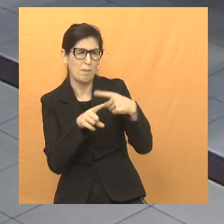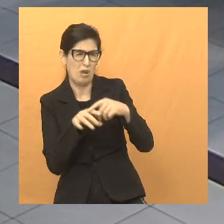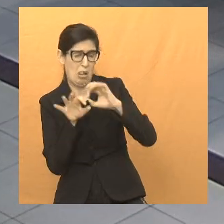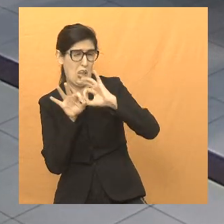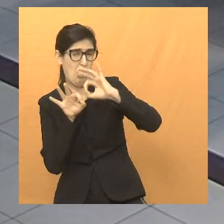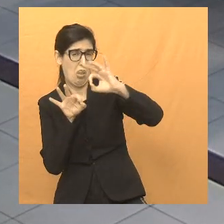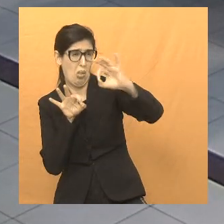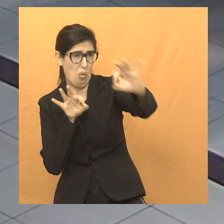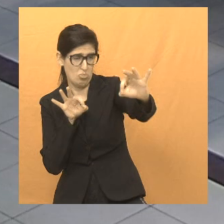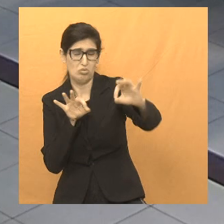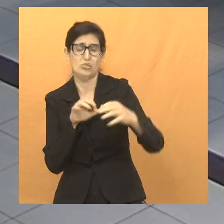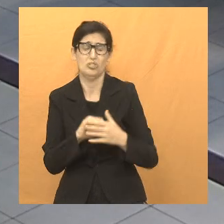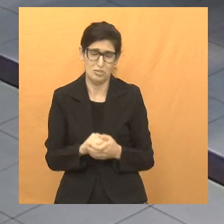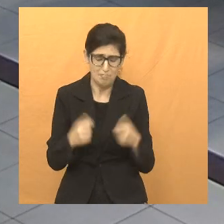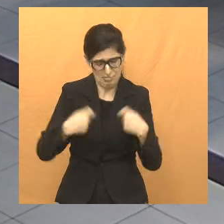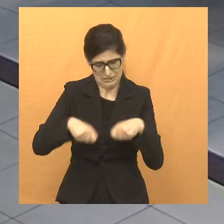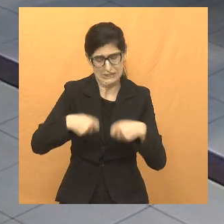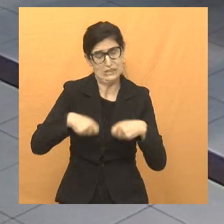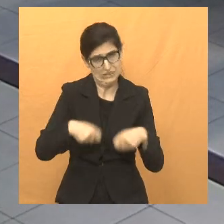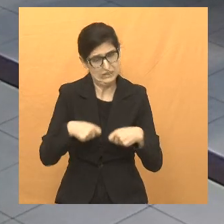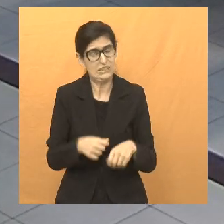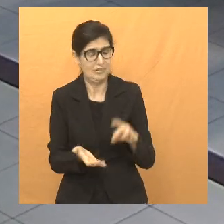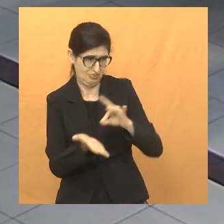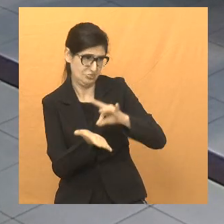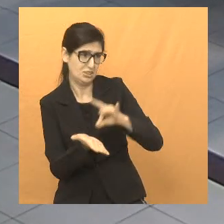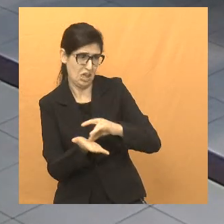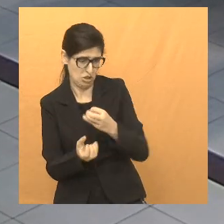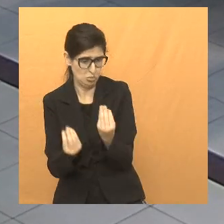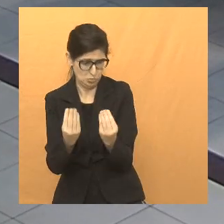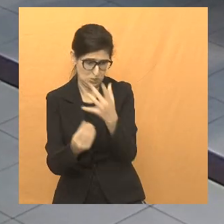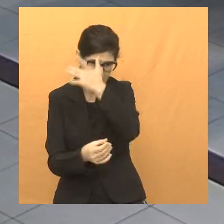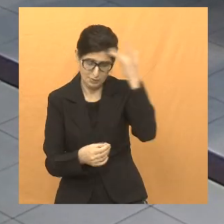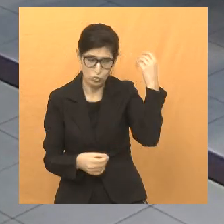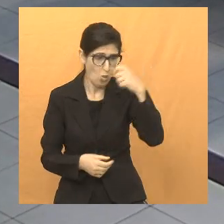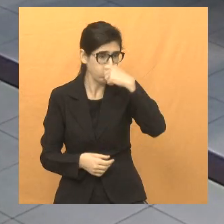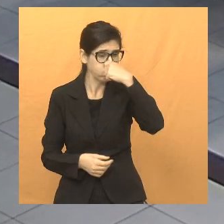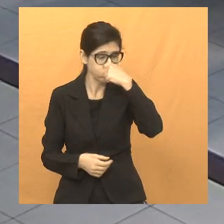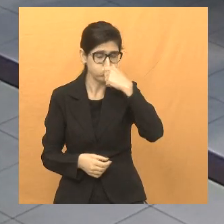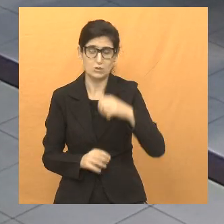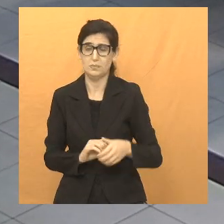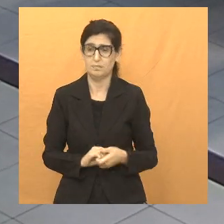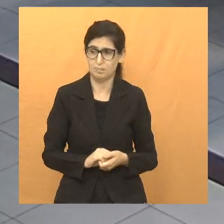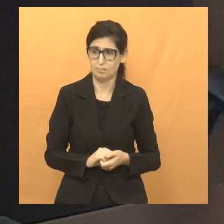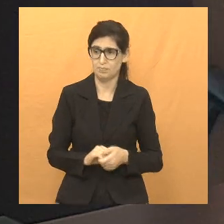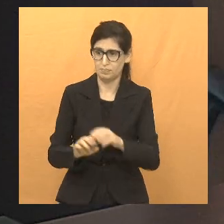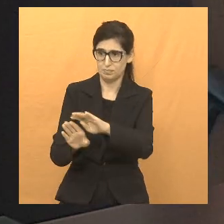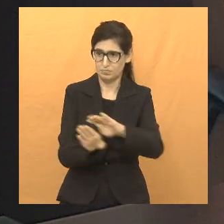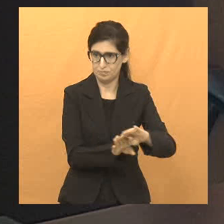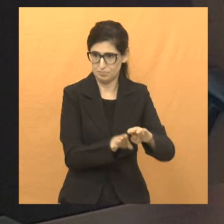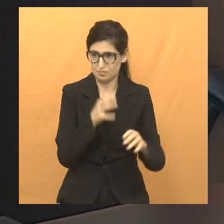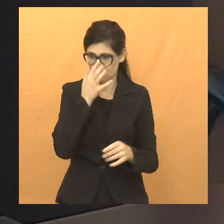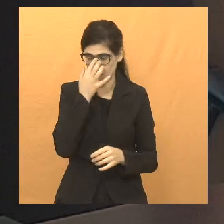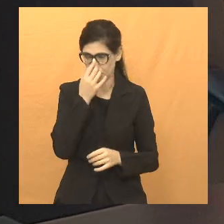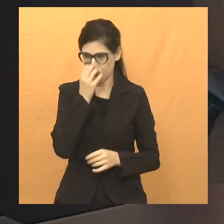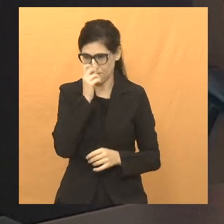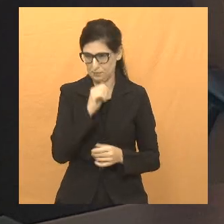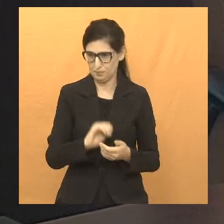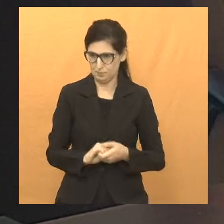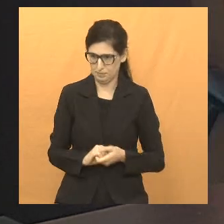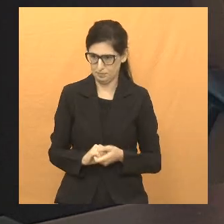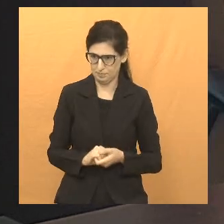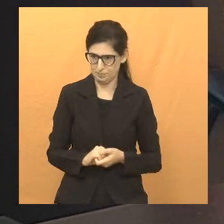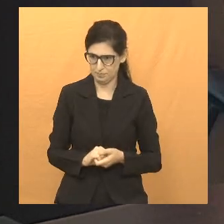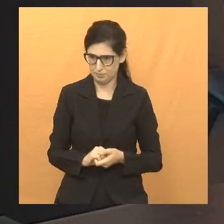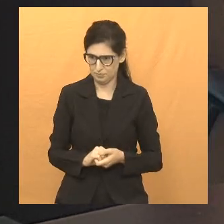o que mais procura. Aí eu queria, em tempo, até mesmo por